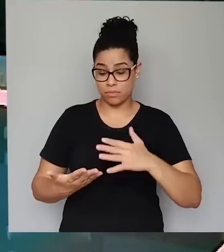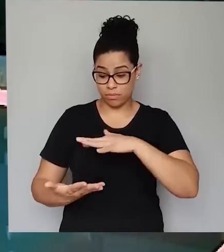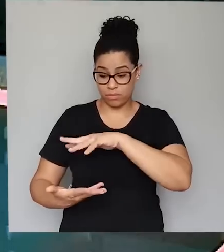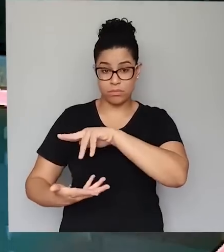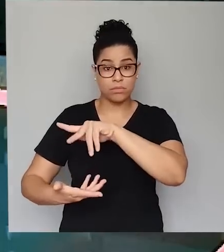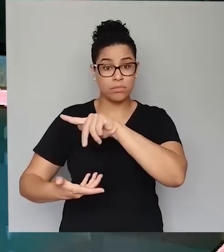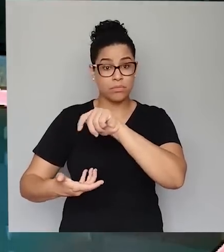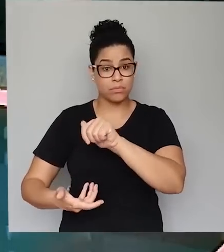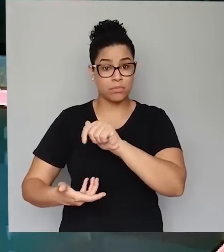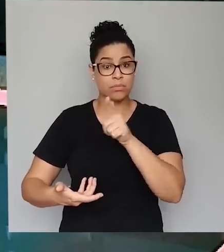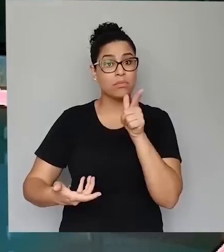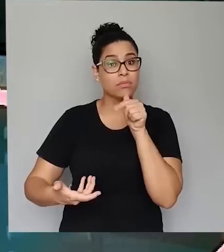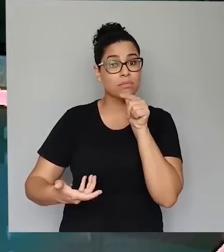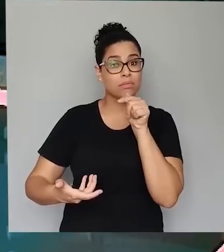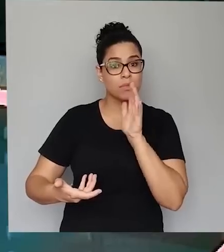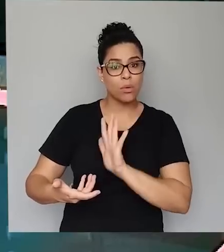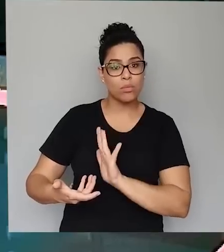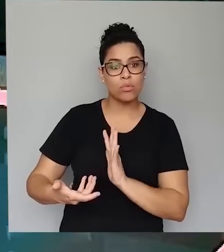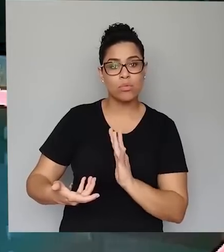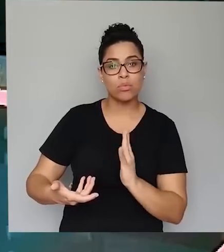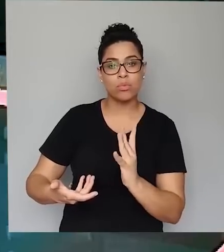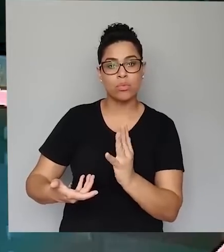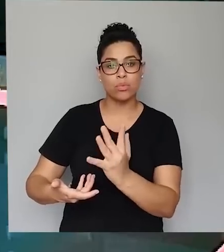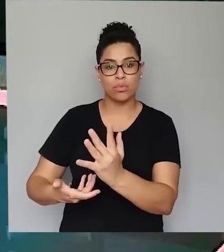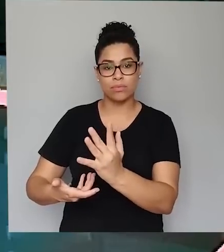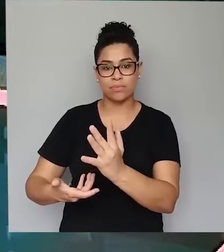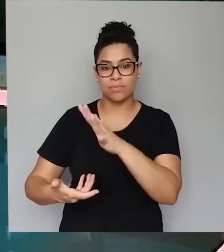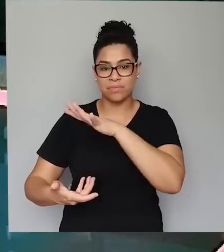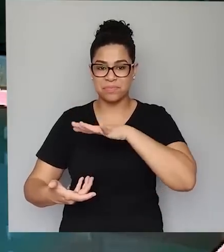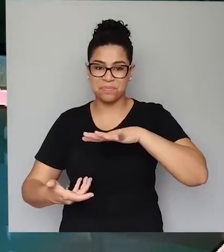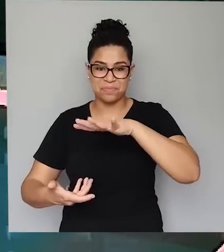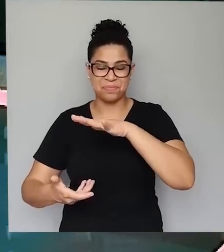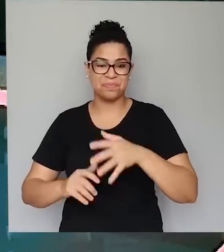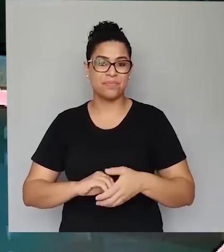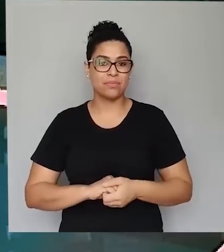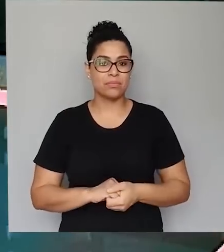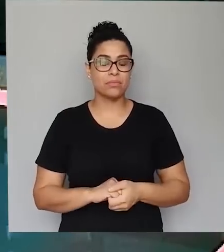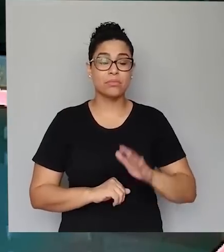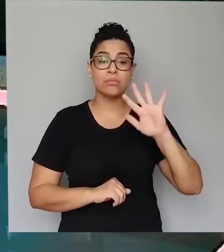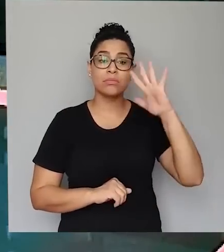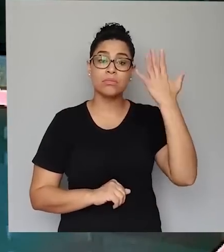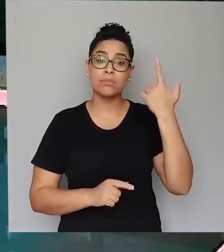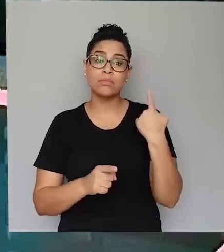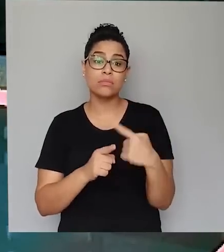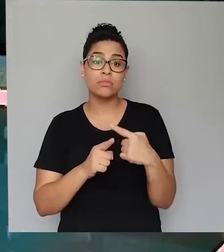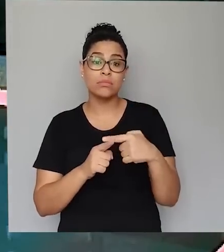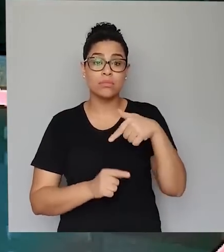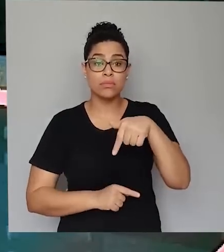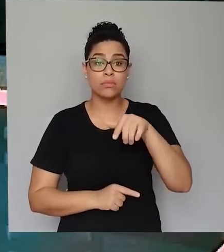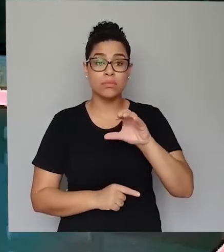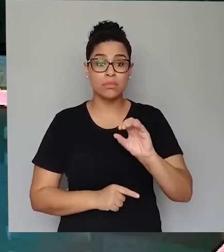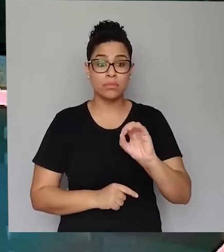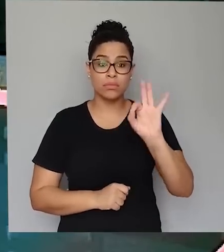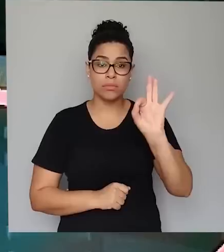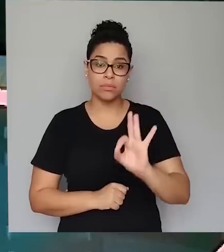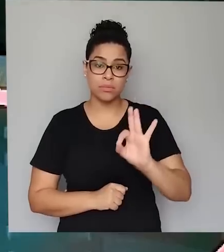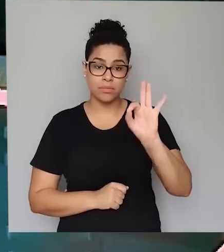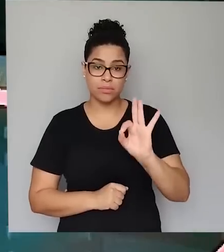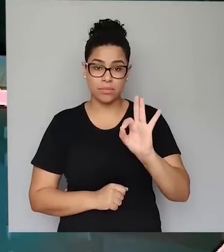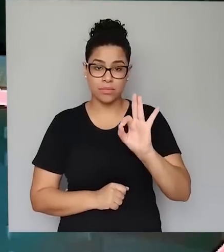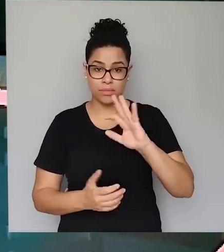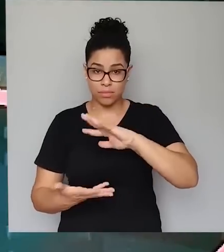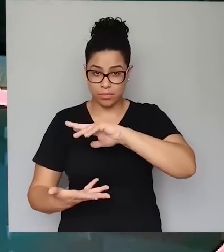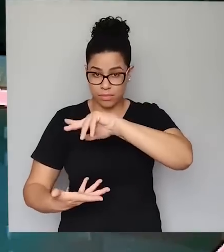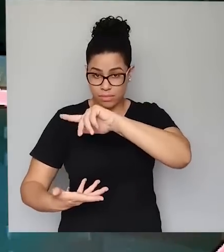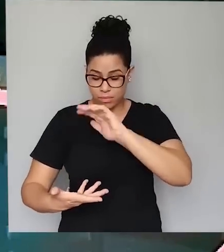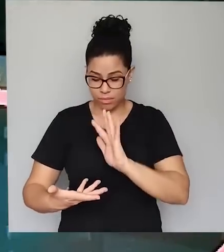called Planet Water, planeta água. E acontece porque mais de 70% da